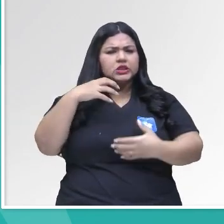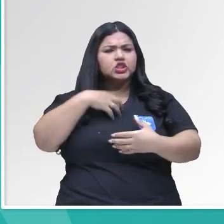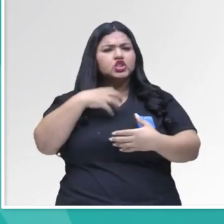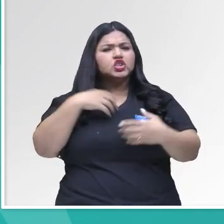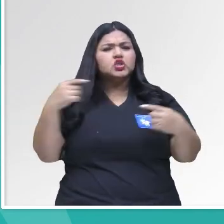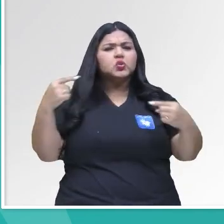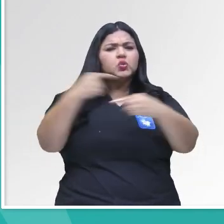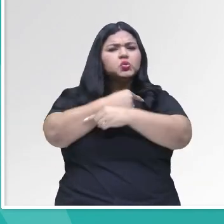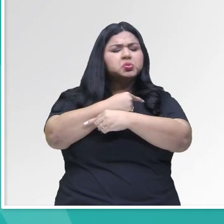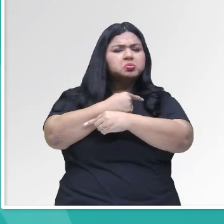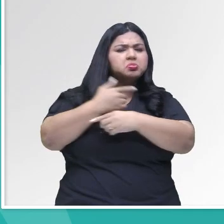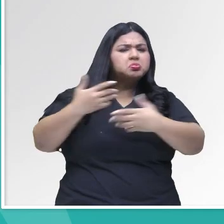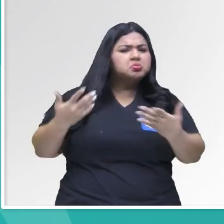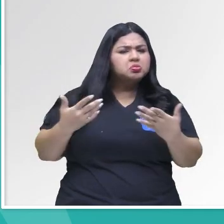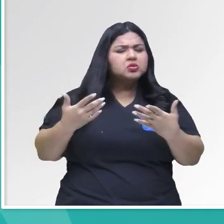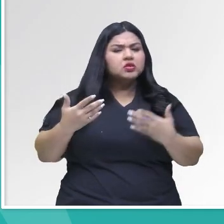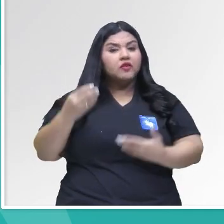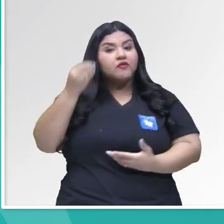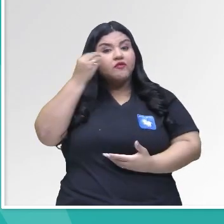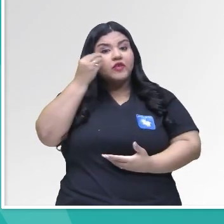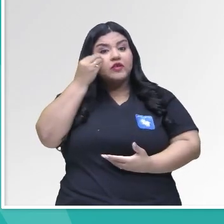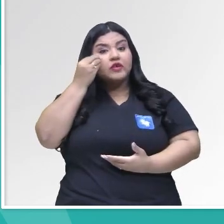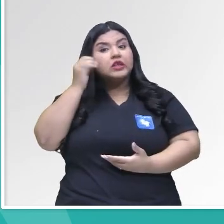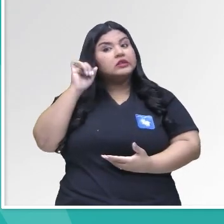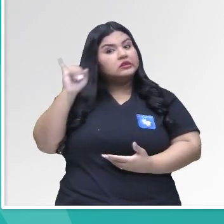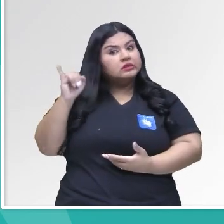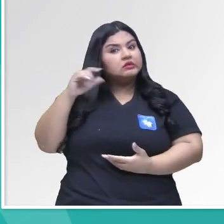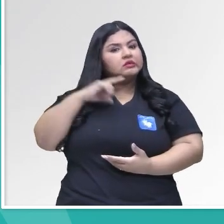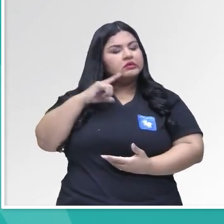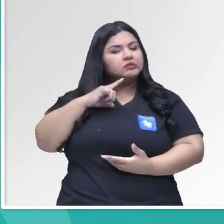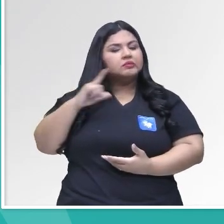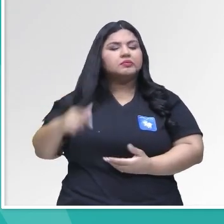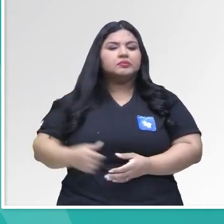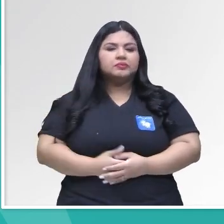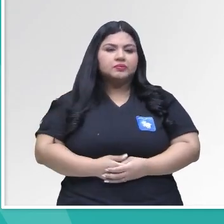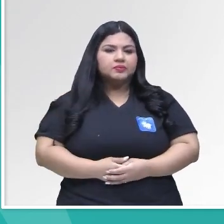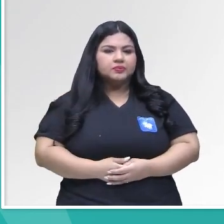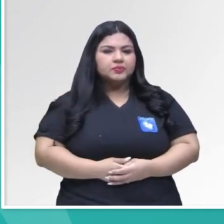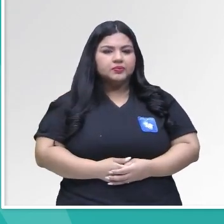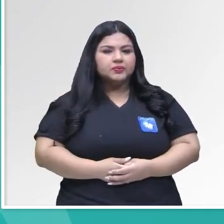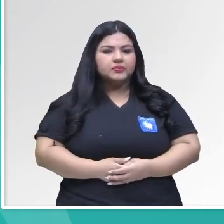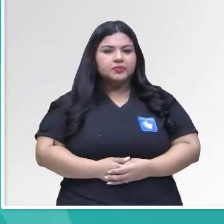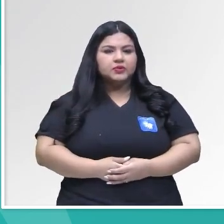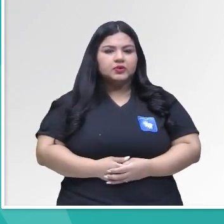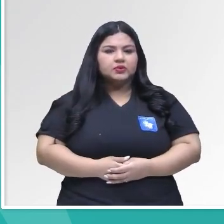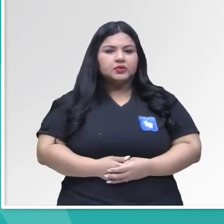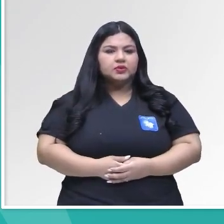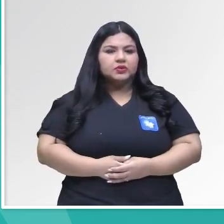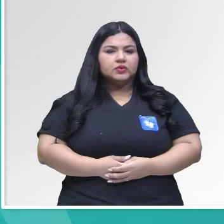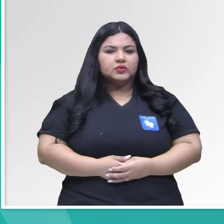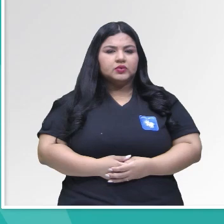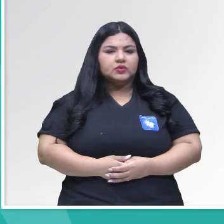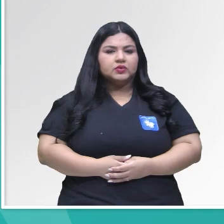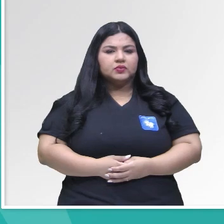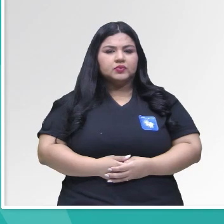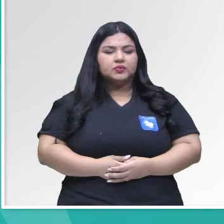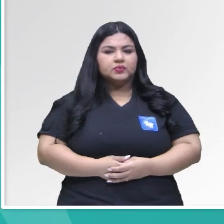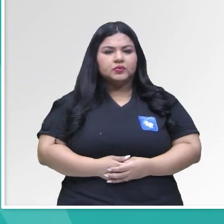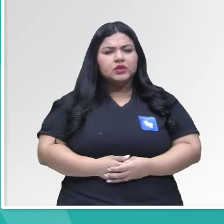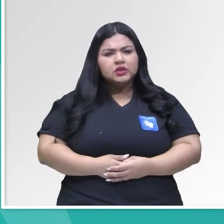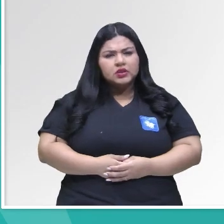uma contrariedade? Verifica se tem um sentido contrário aí. Vê se tem um sentido contrário.